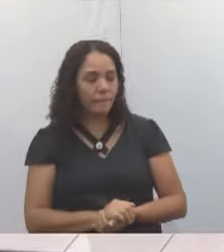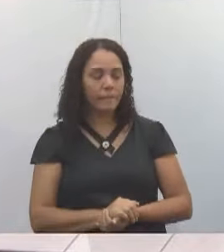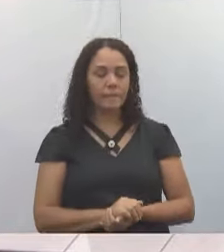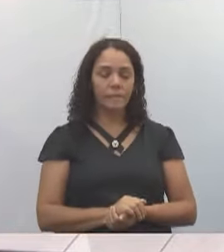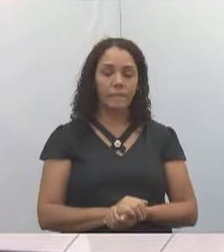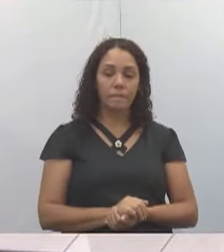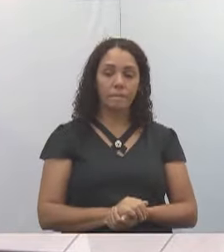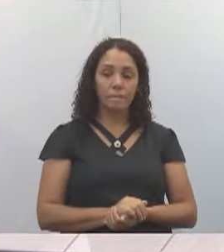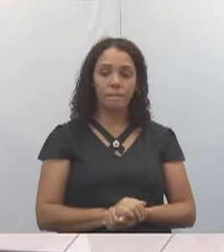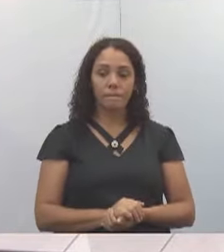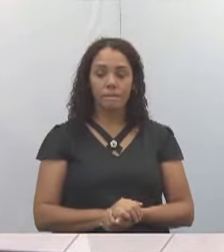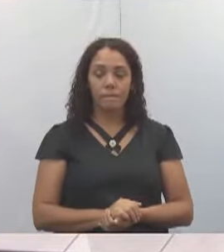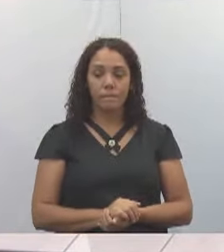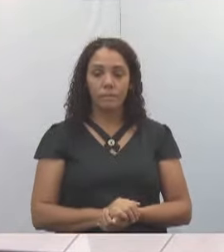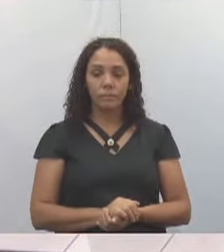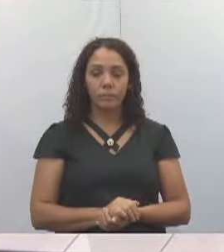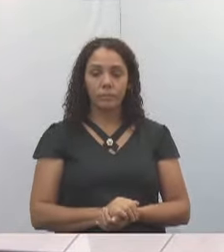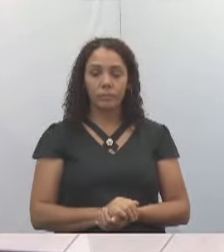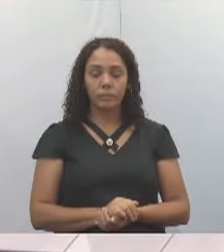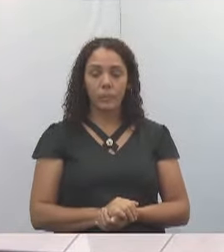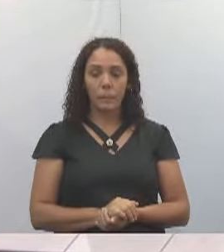ordinária.